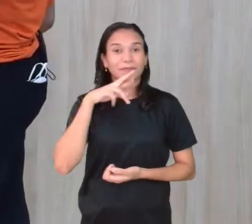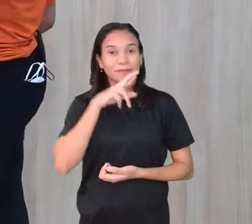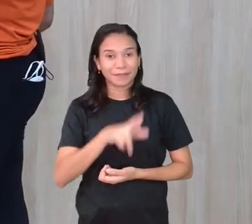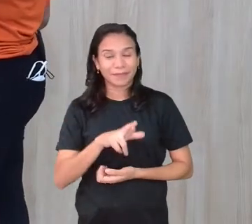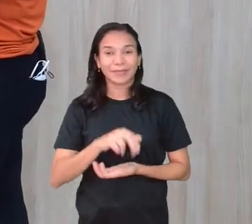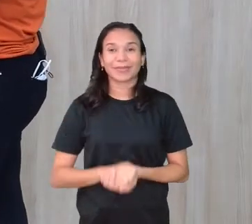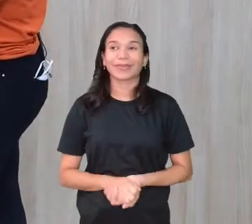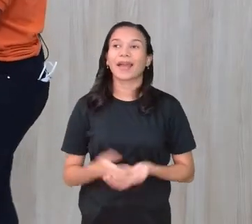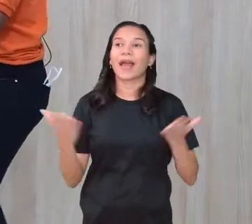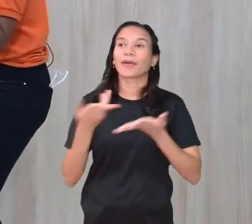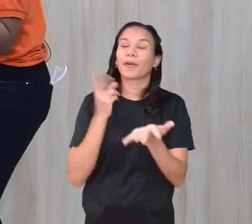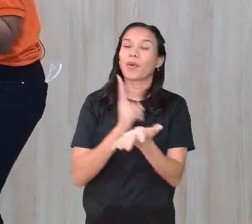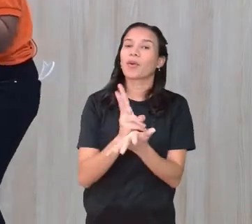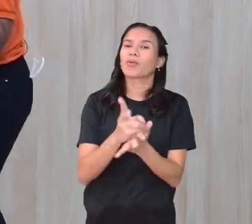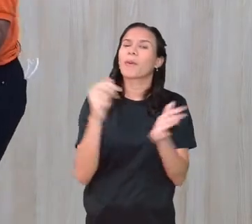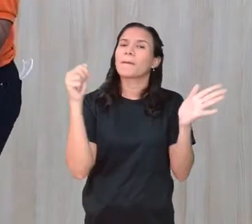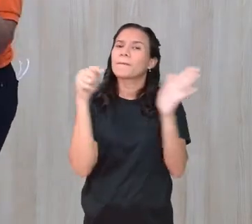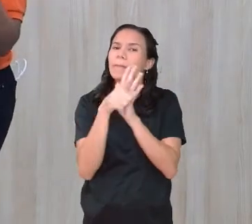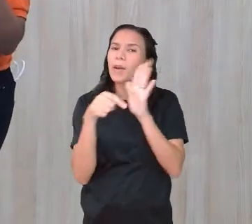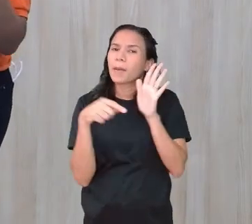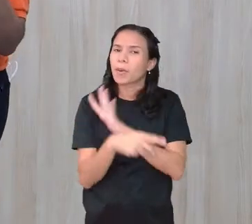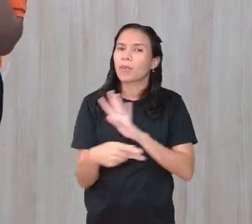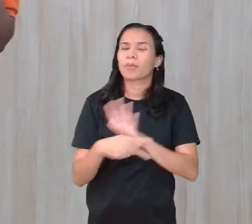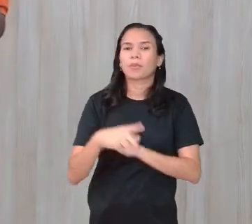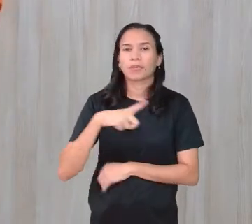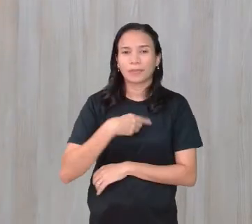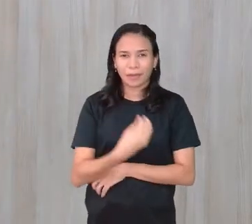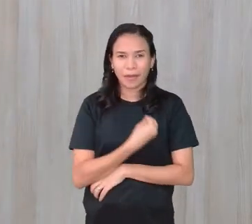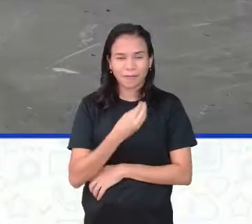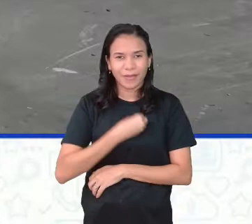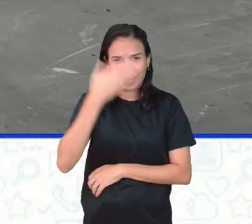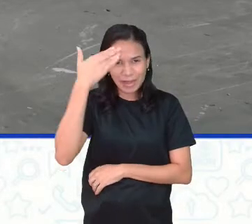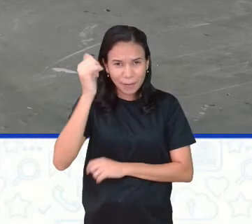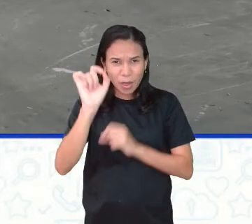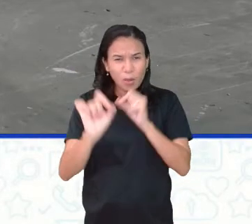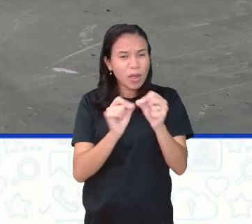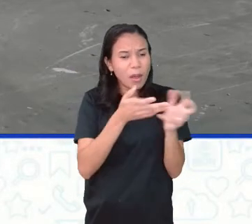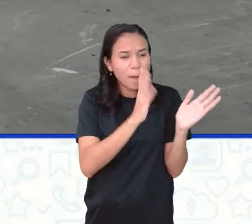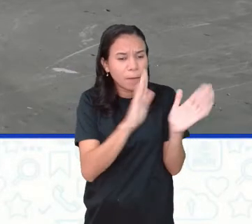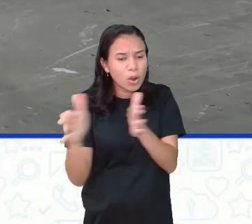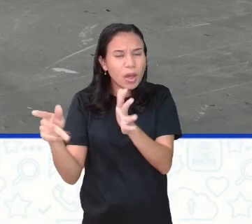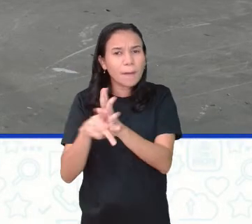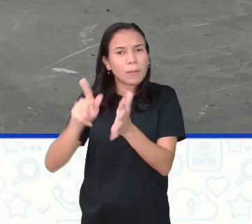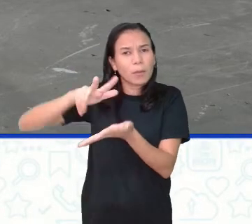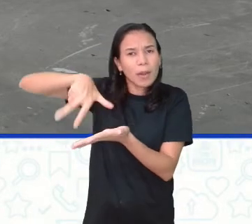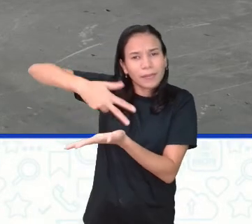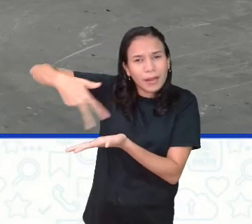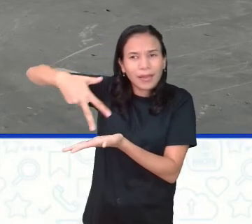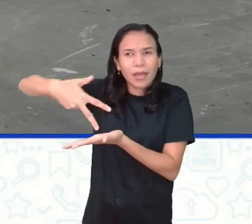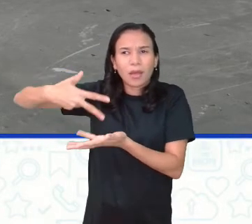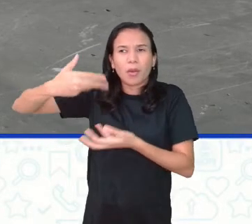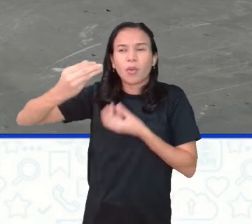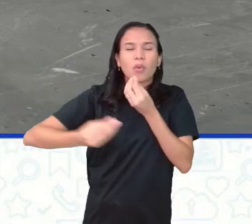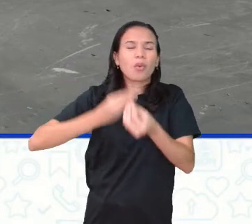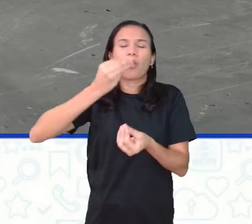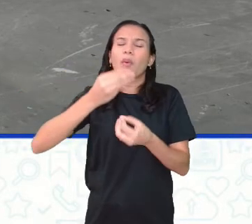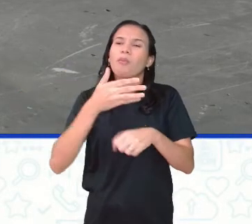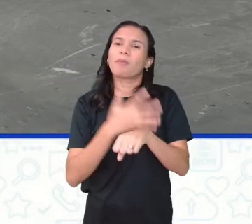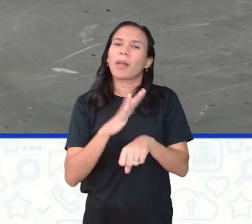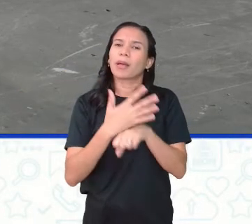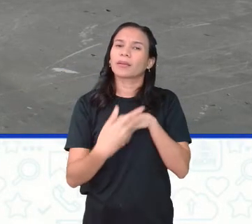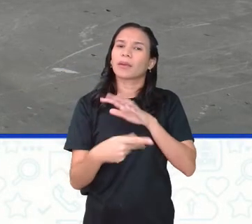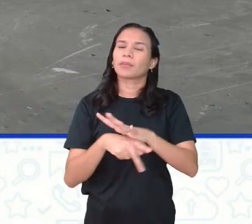respondendo, e aí eu continuei fazendo perguntas para ele, e eu quis saber do processo coreográfico, né? Como é que se faz esse